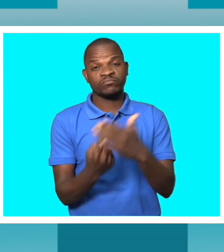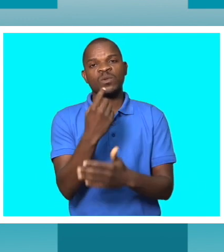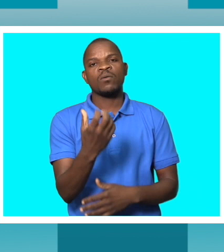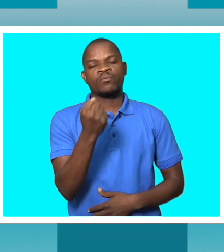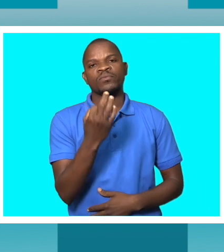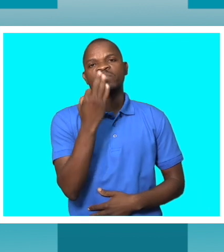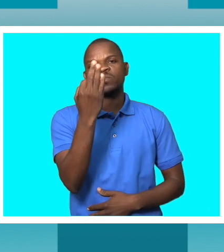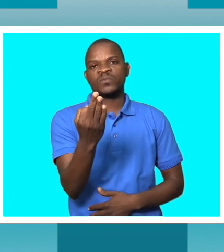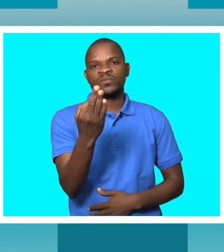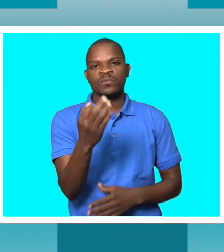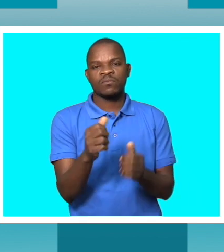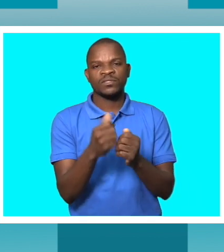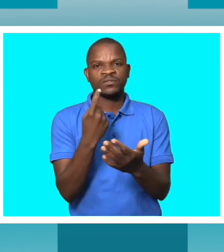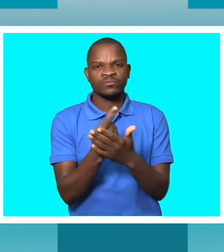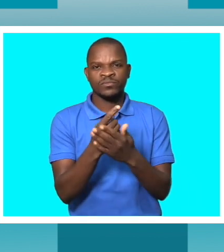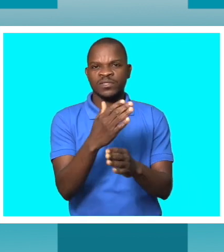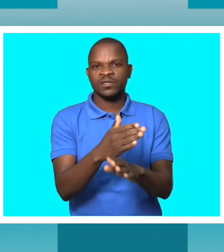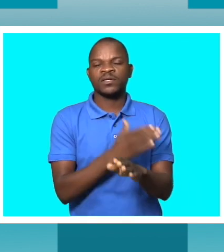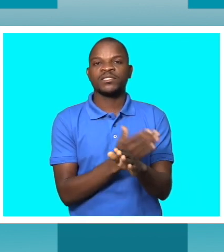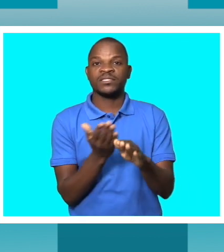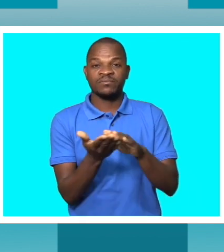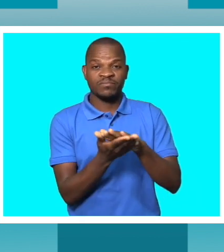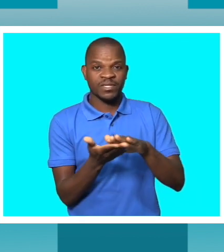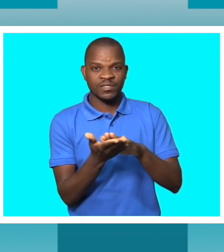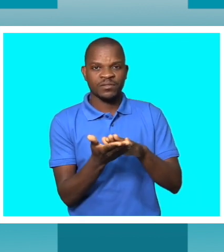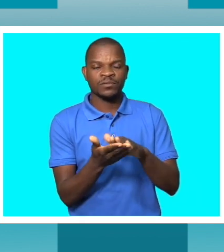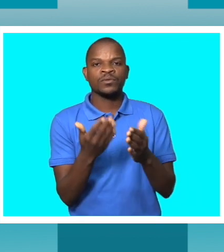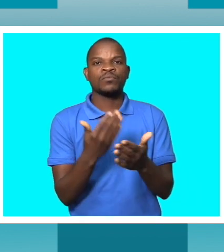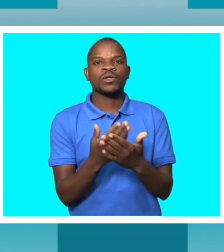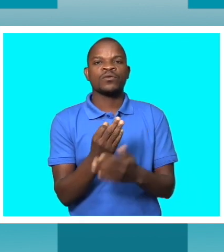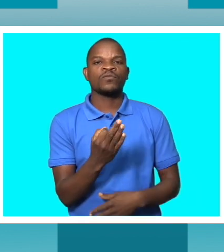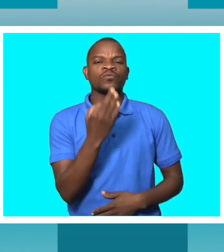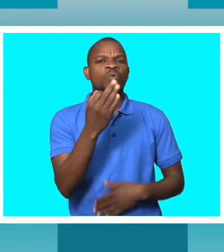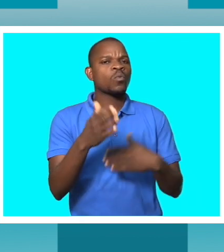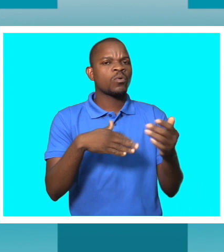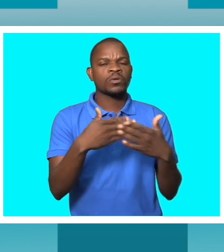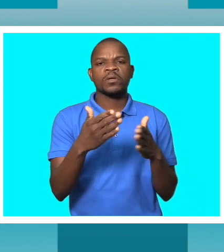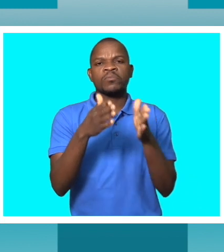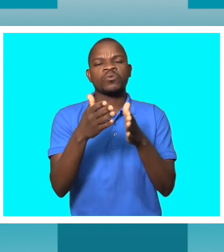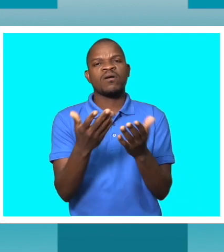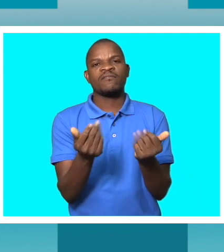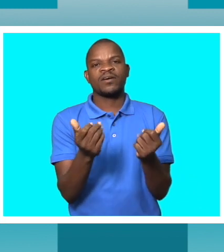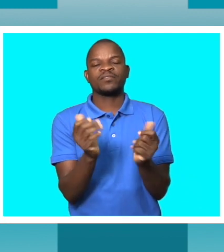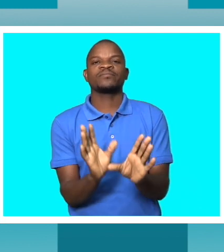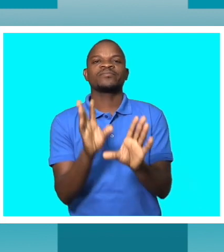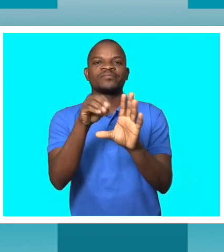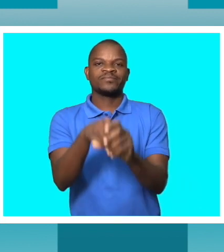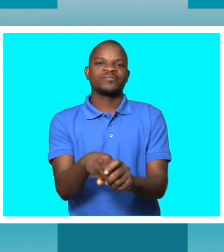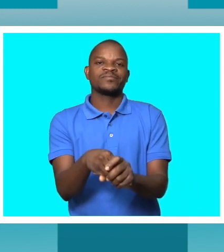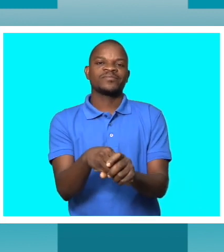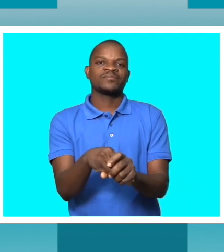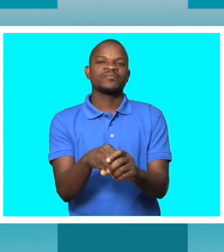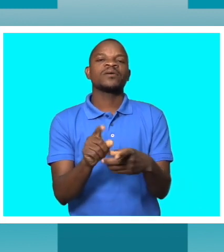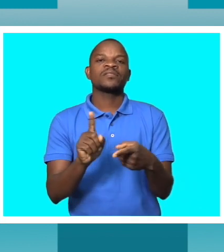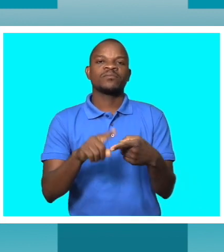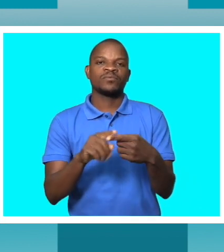é preciso que se criem bases que qualquer um não tenha dificuldades de inserção, de